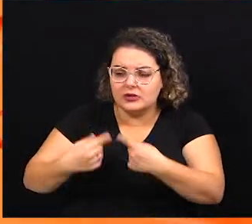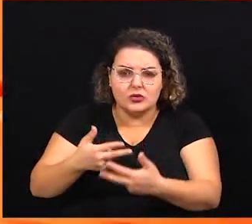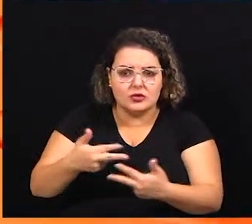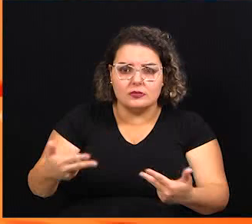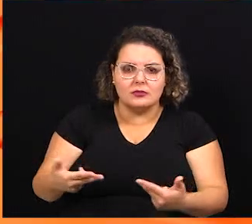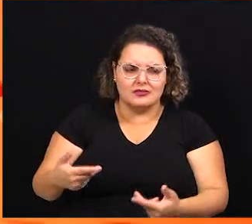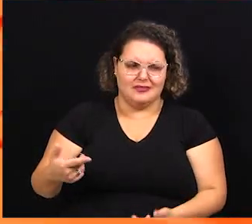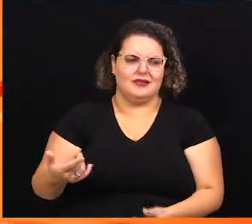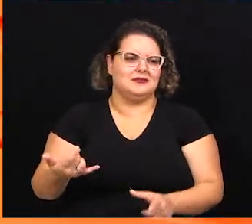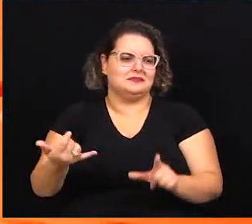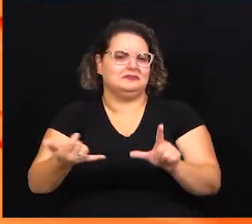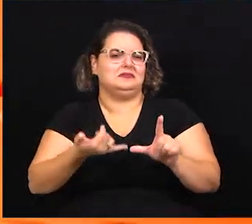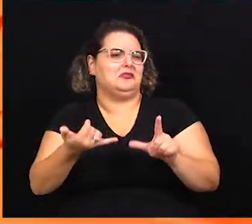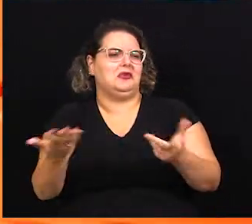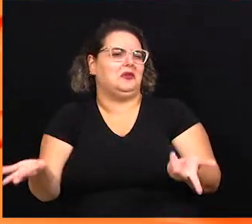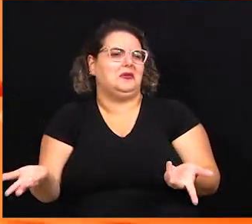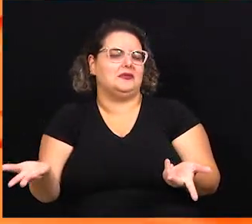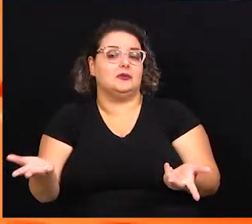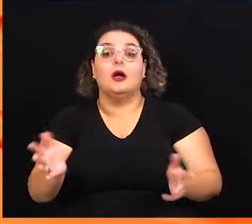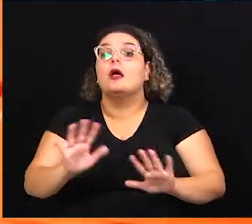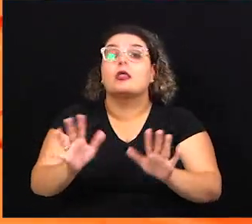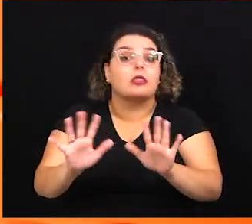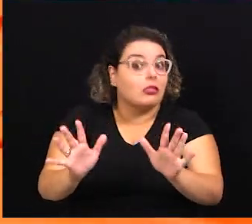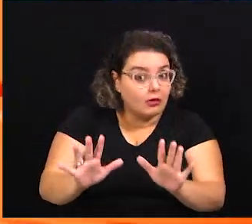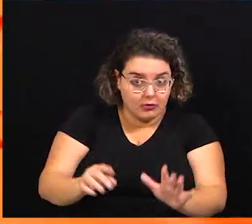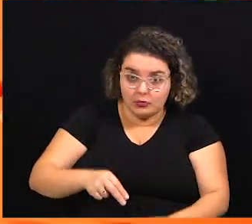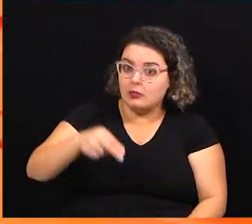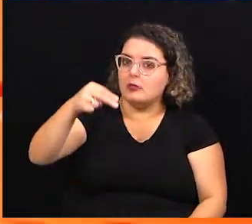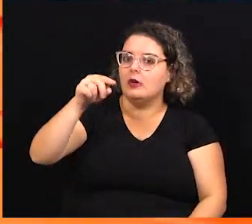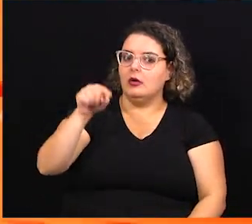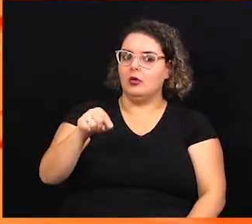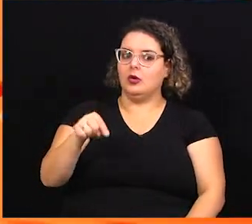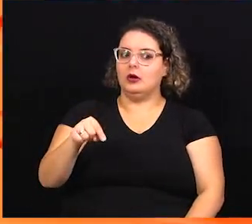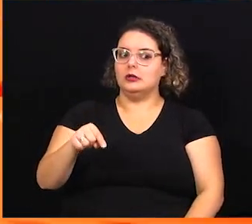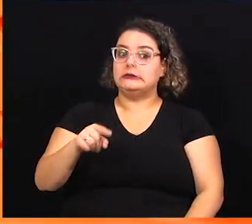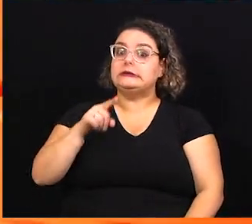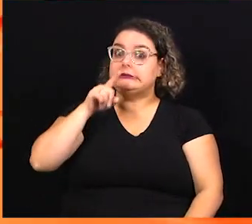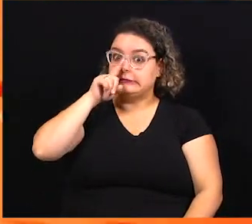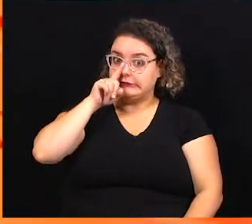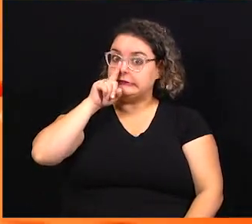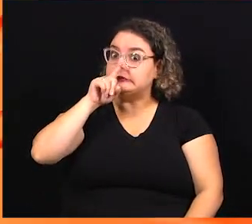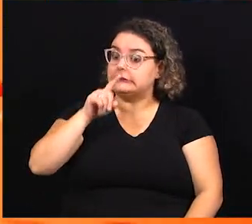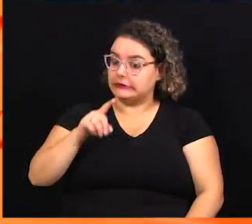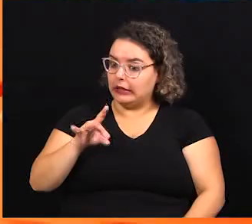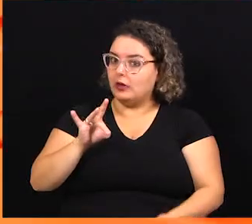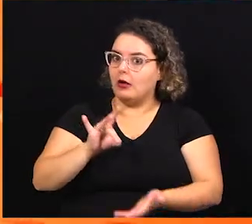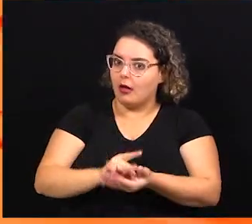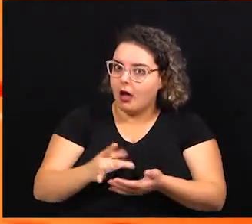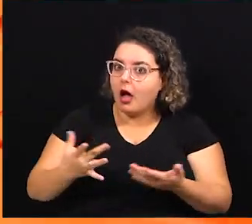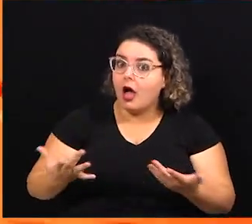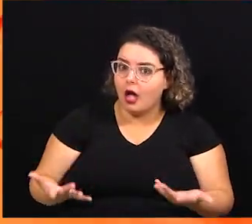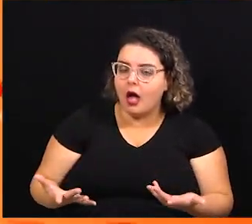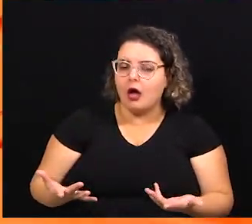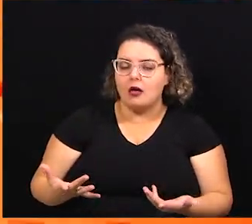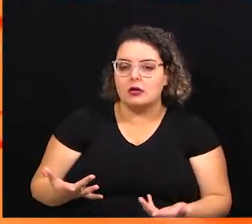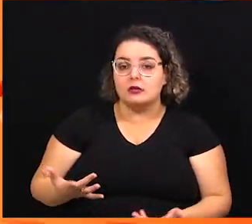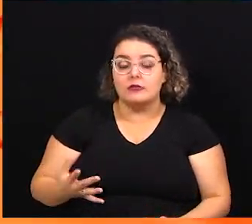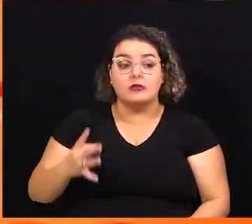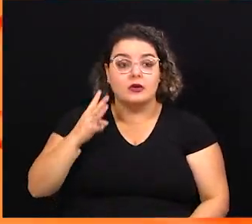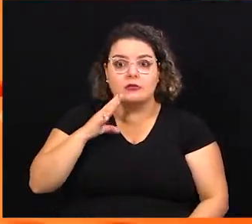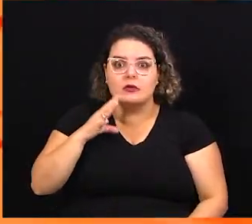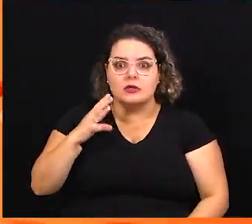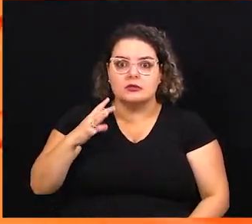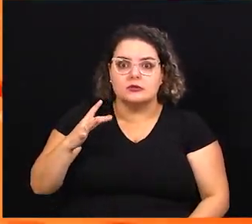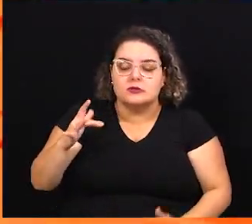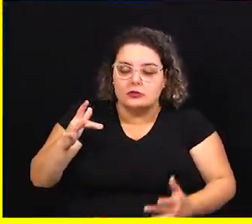paulista, super lúdico, né? Nossa, é um contrabandista, aventureiro. Não, quando você chega lá em cima e você fala isso é sério pra caramba. Então, assim, foi muito engraçado